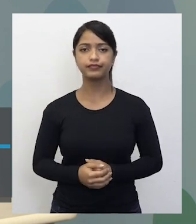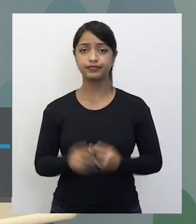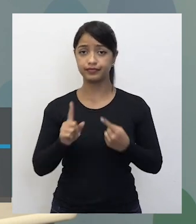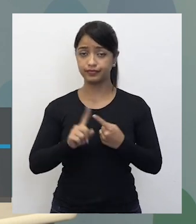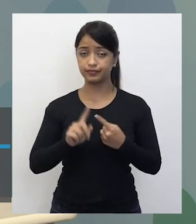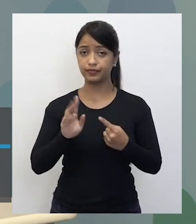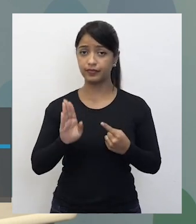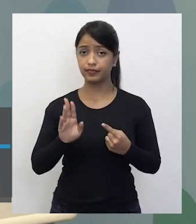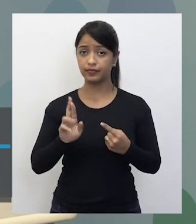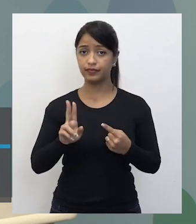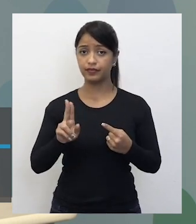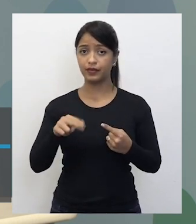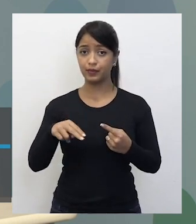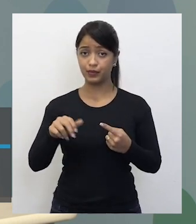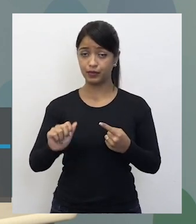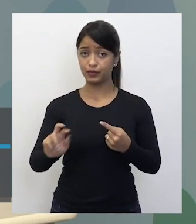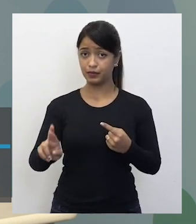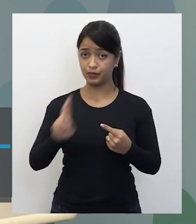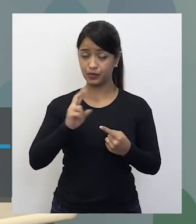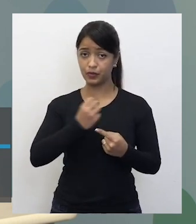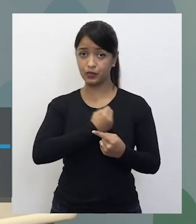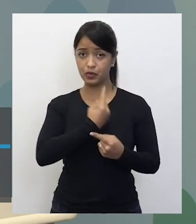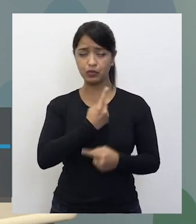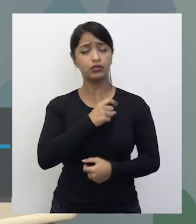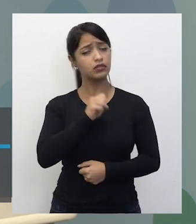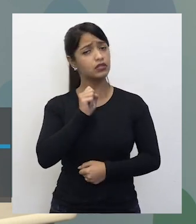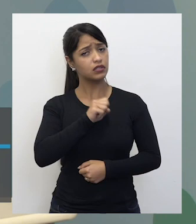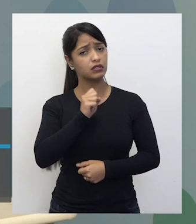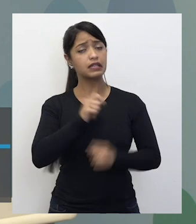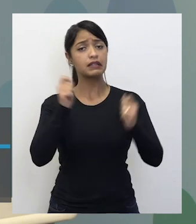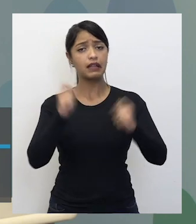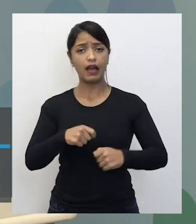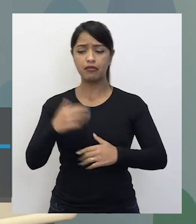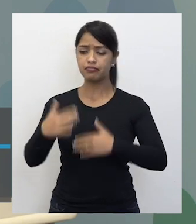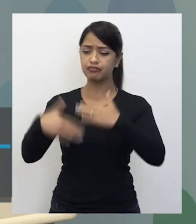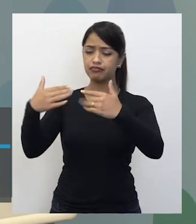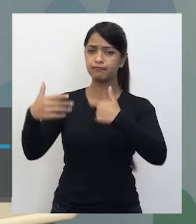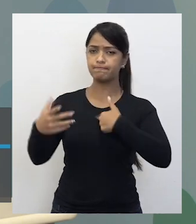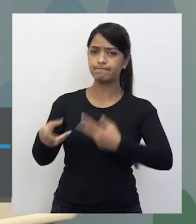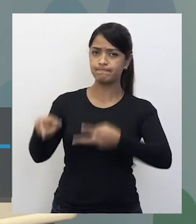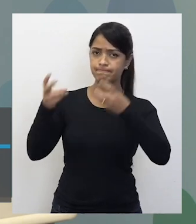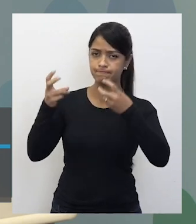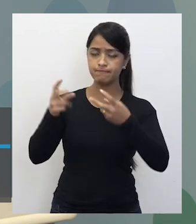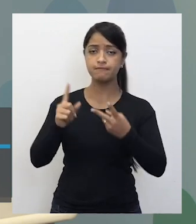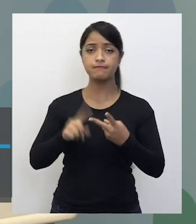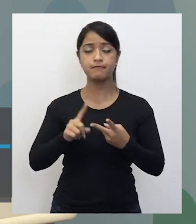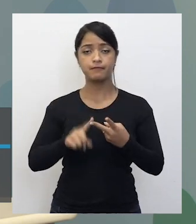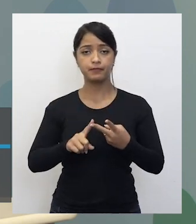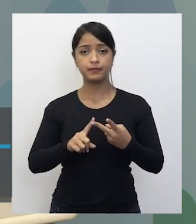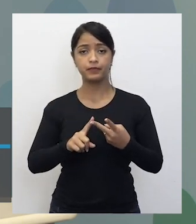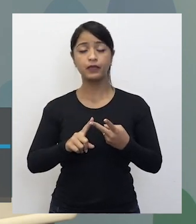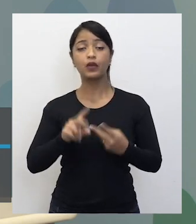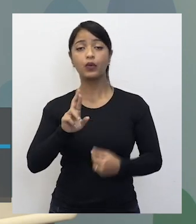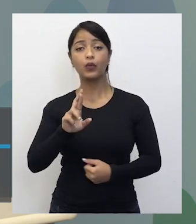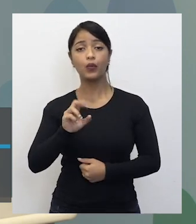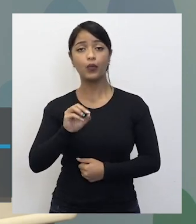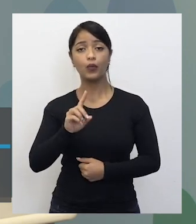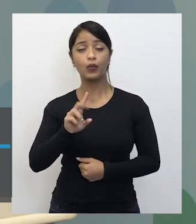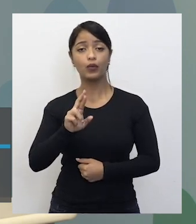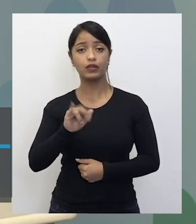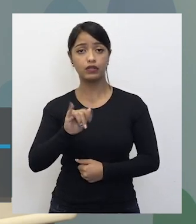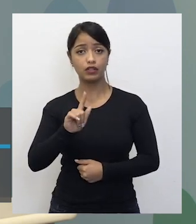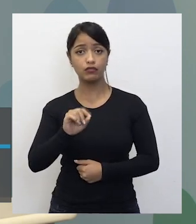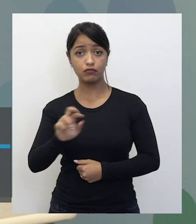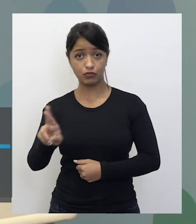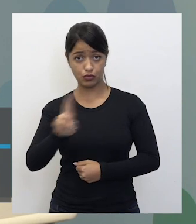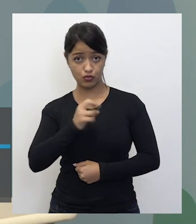Bruna colocou na questão 1, sim, para observar o desenvolvimento. E na questão 2, o aluno Rodrigo colocou, os